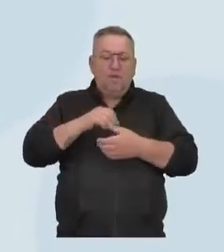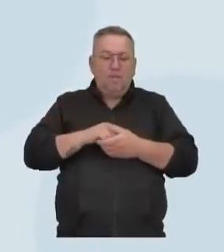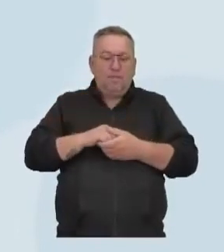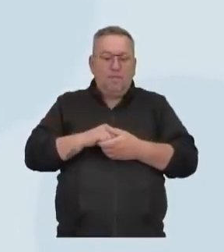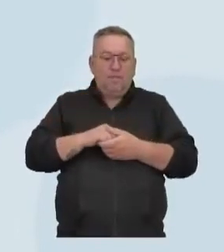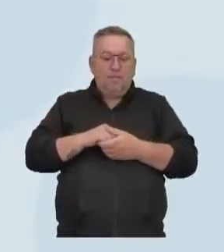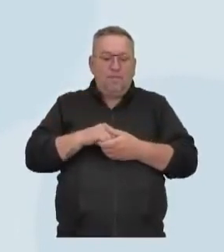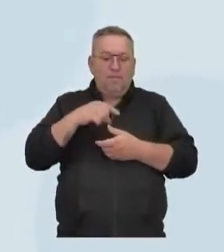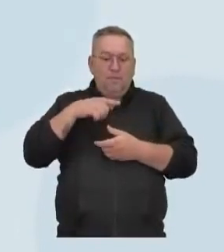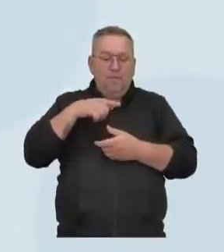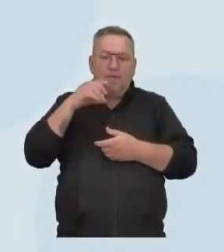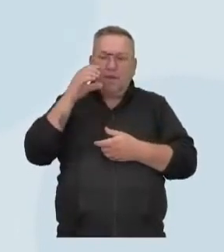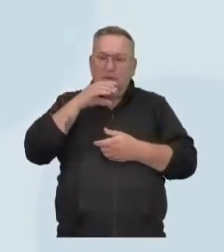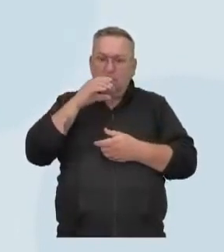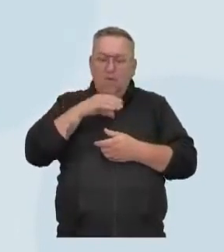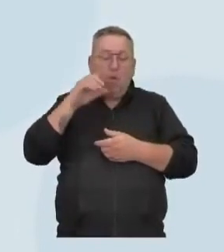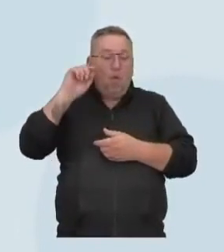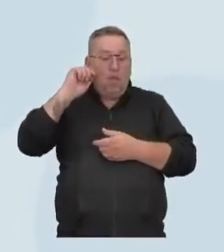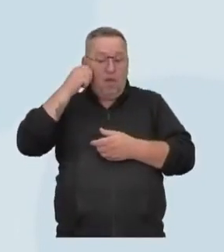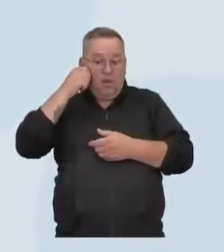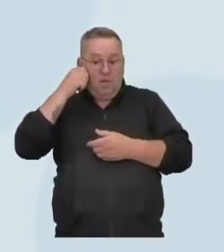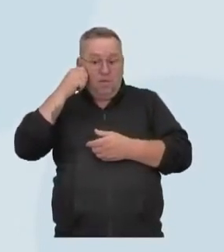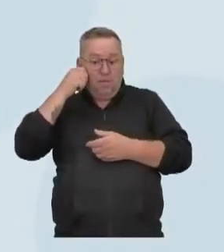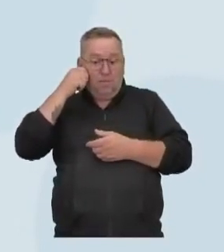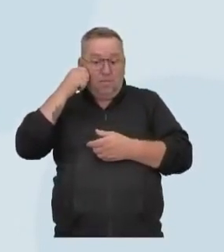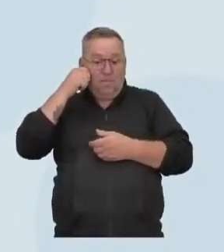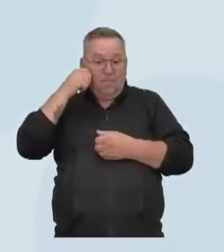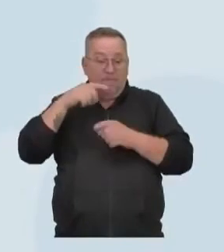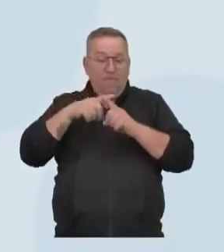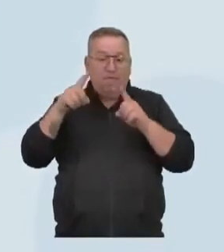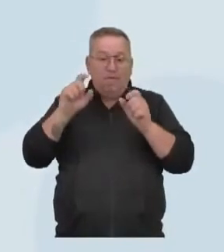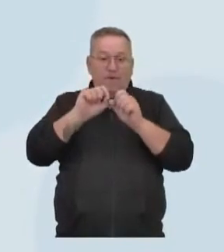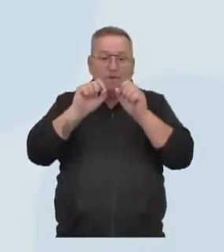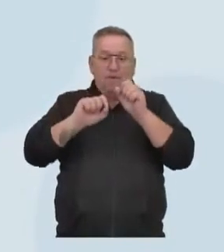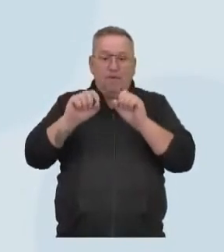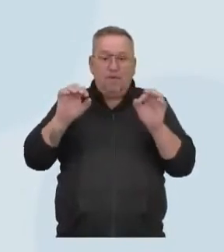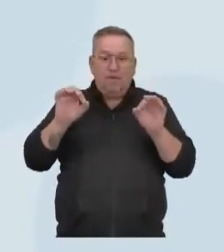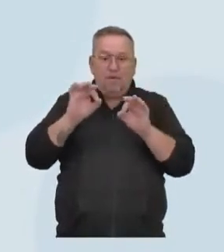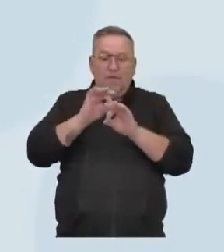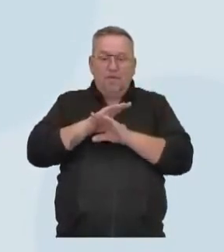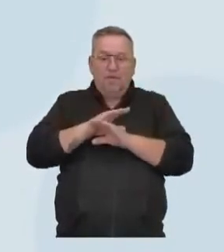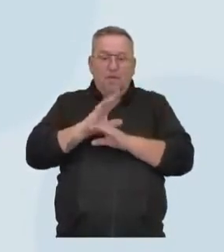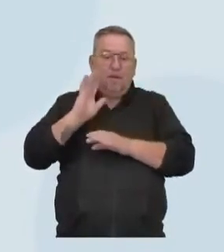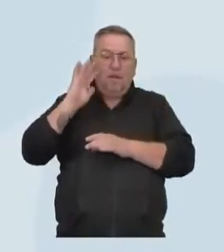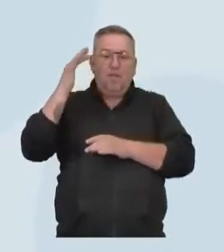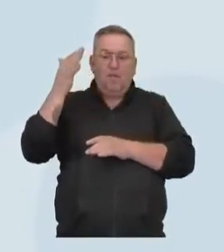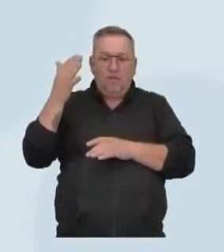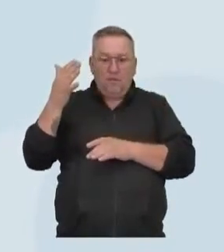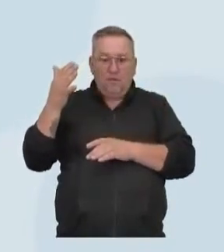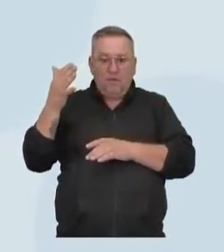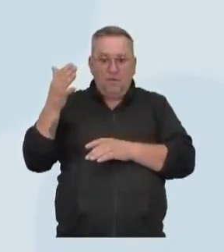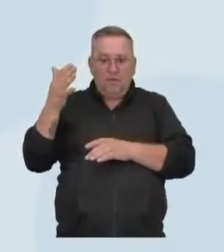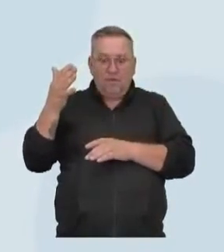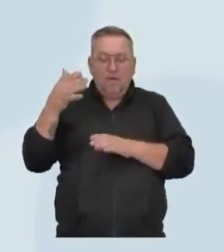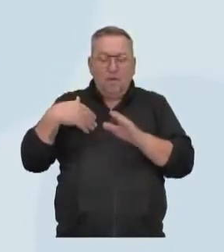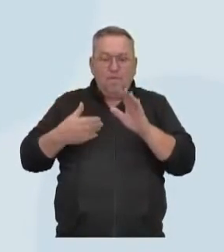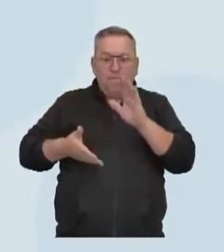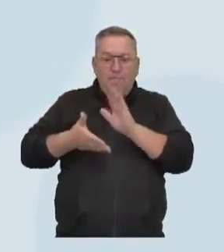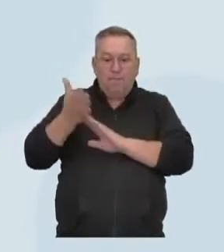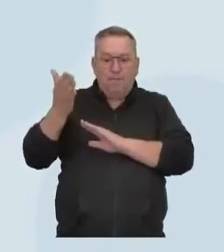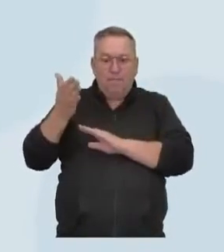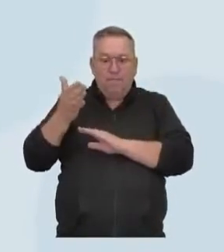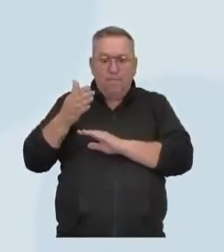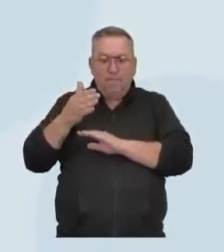um instantinho. Ô crioulo. Porém, o outro já dava de rédea, resolvido a retirada. E o